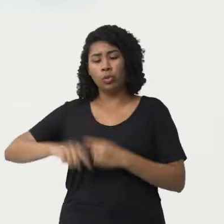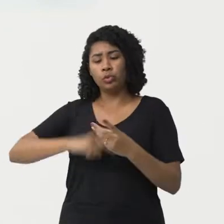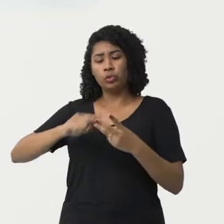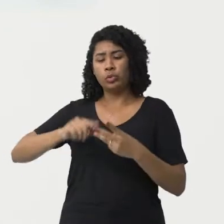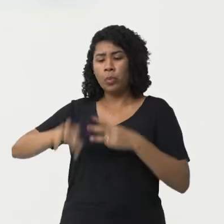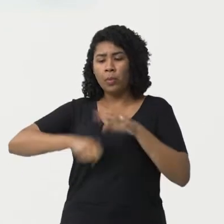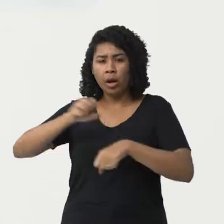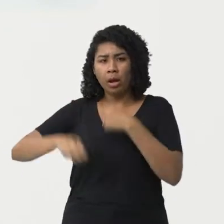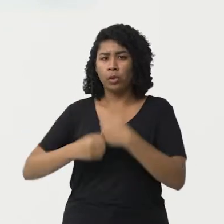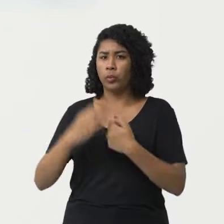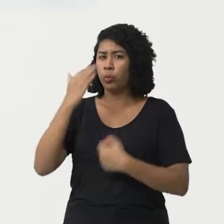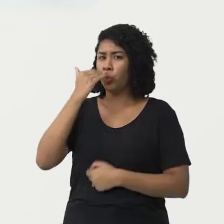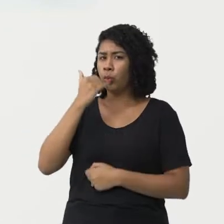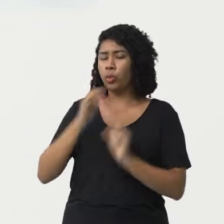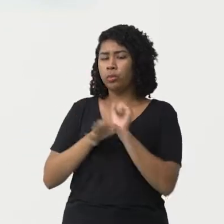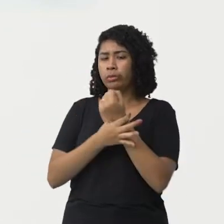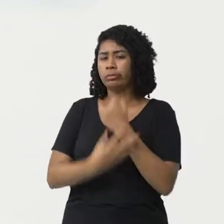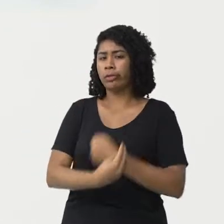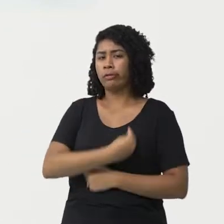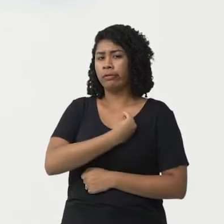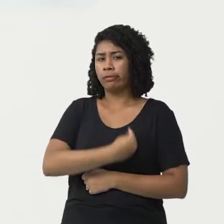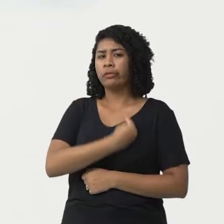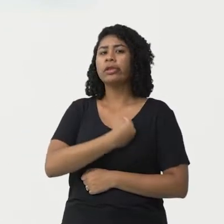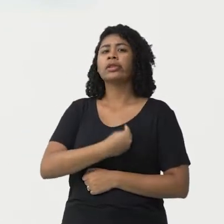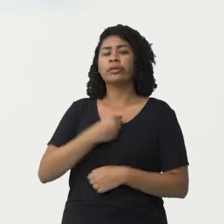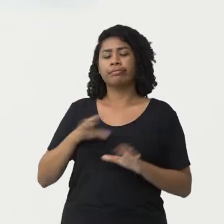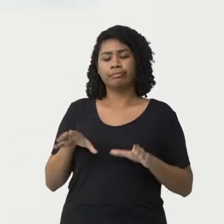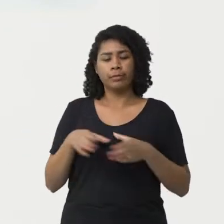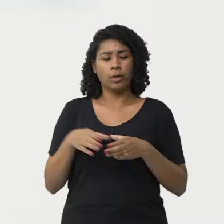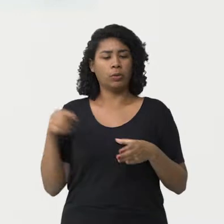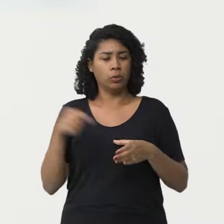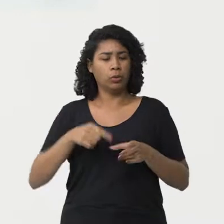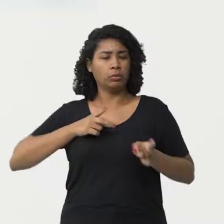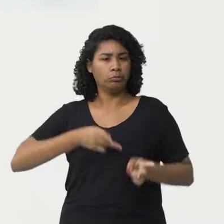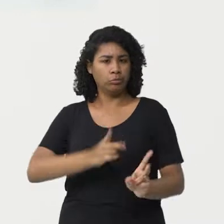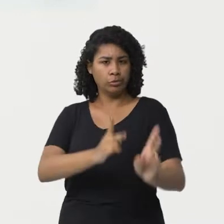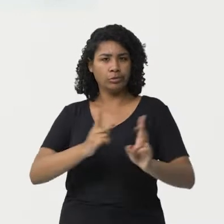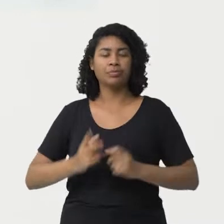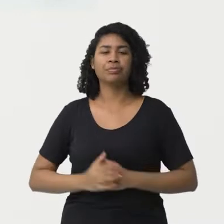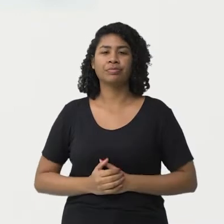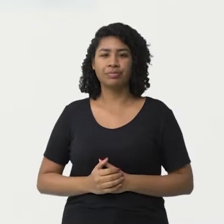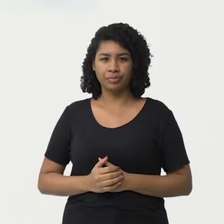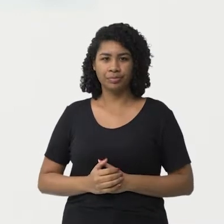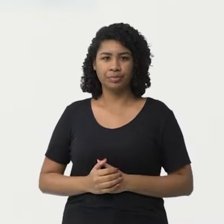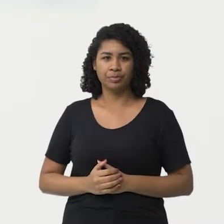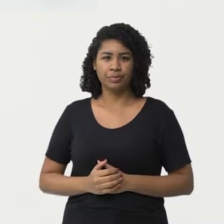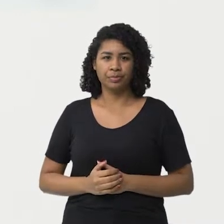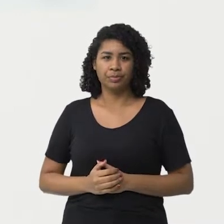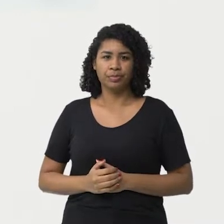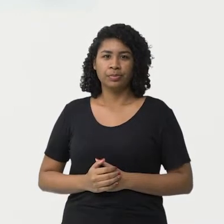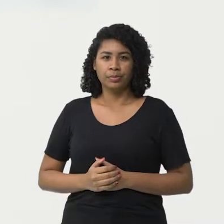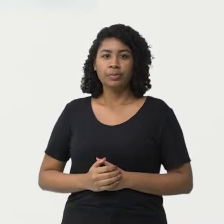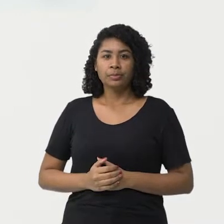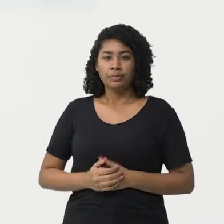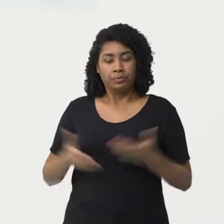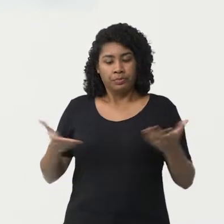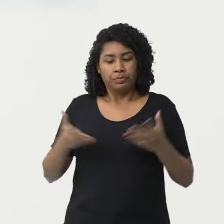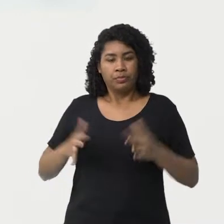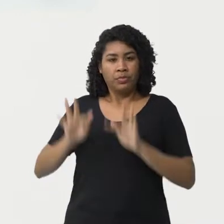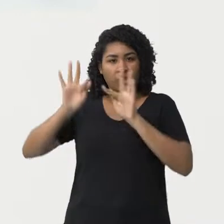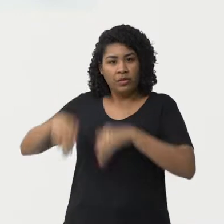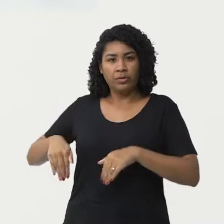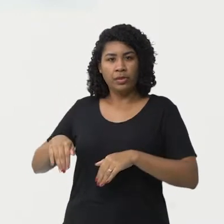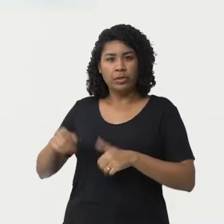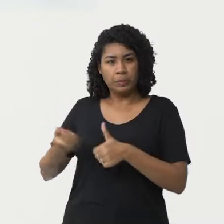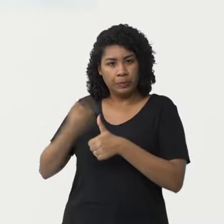para garantir a sobrevivência dessas comunidades que vivem aí dentro da floresta amazônica. Fechamos então aí a nossa